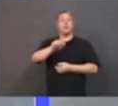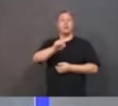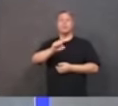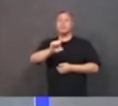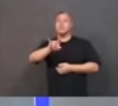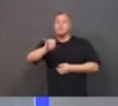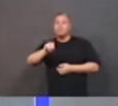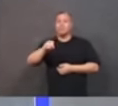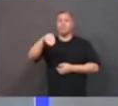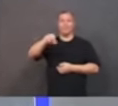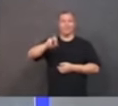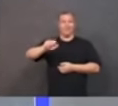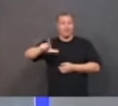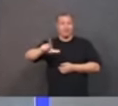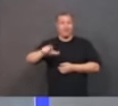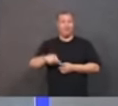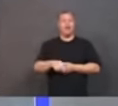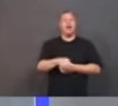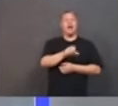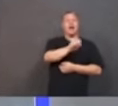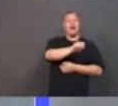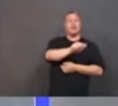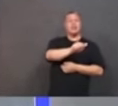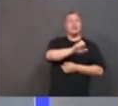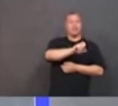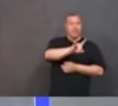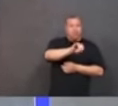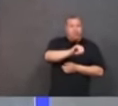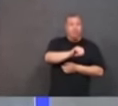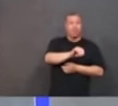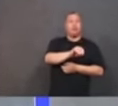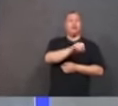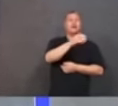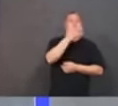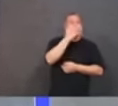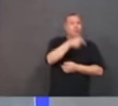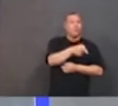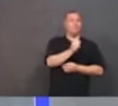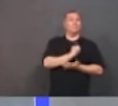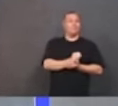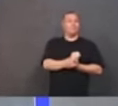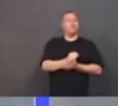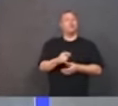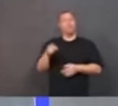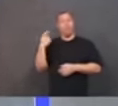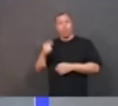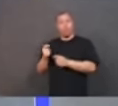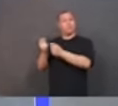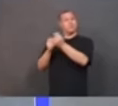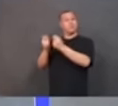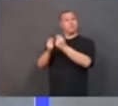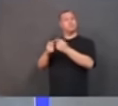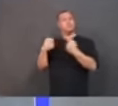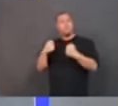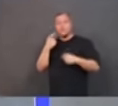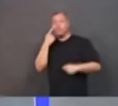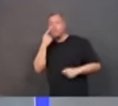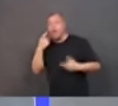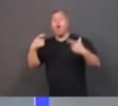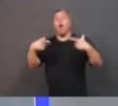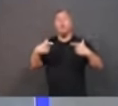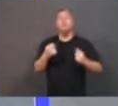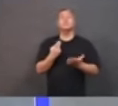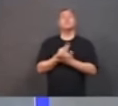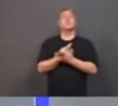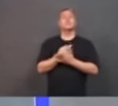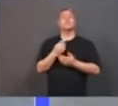assédio sexual, elas precisam também ser enfrentadas de uma forma mais eficiente pela gestão. Dentro dessas proposições, a gente tem colocado